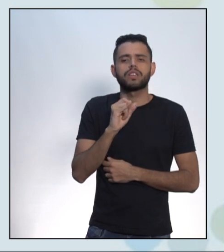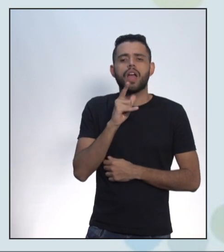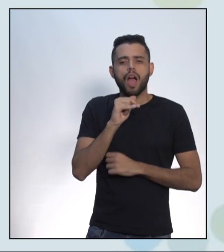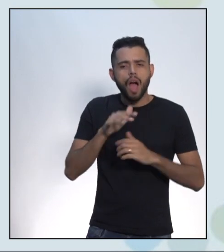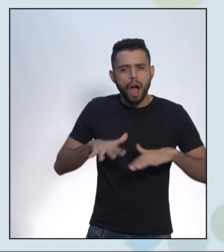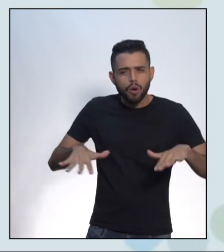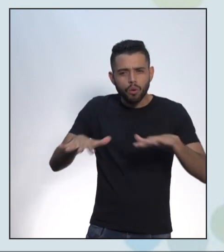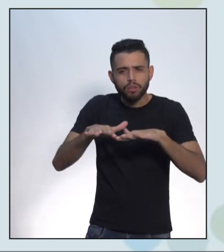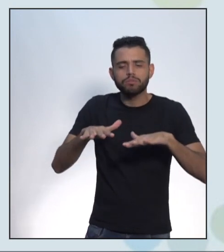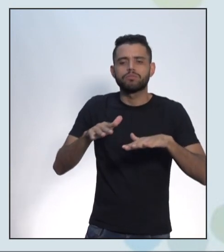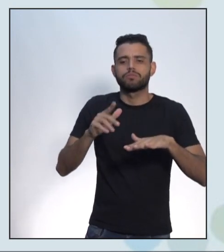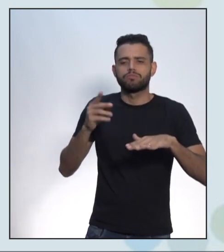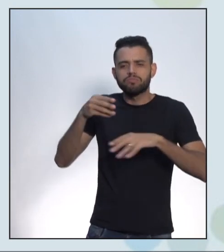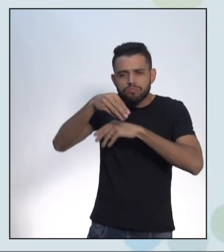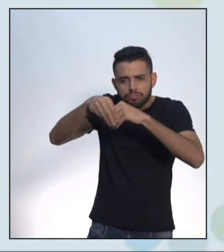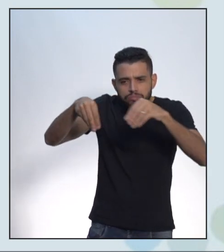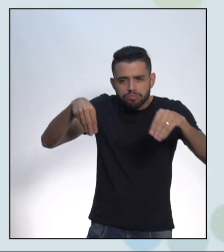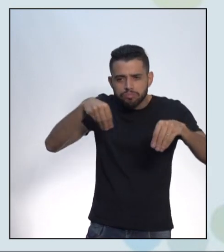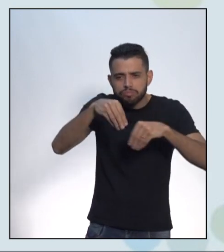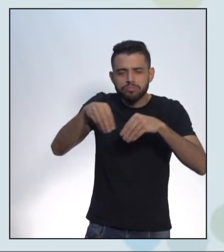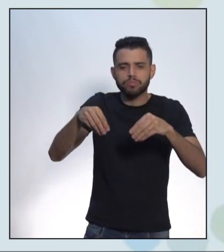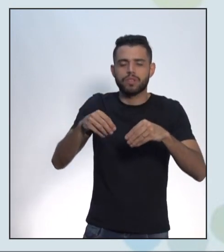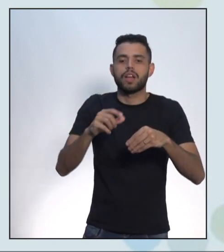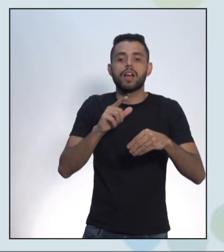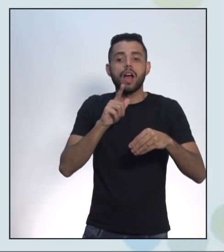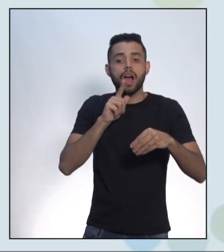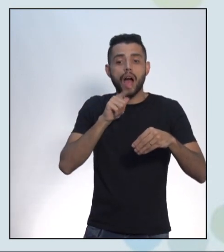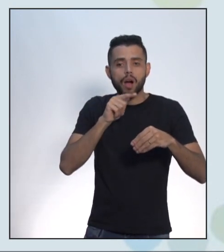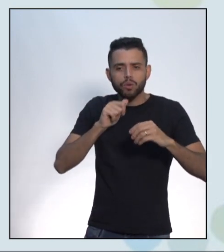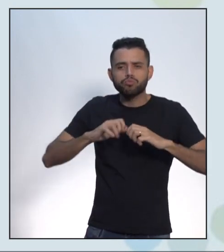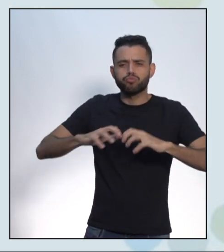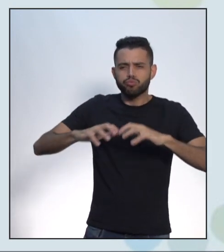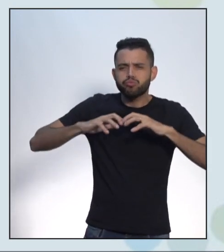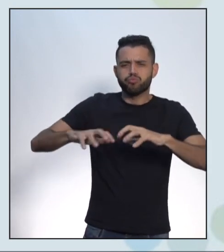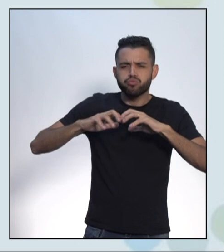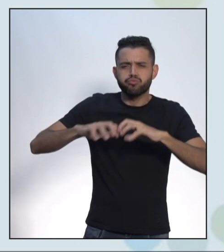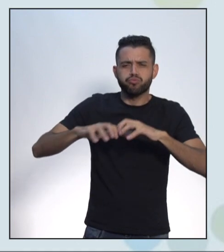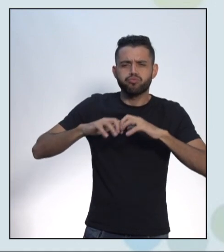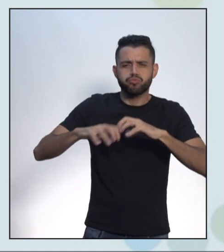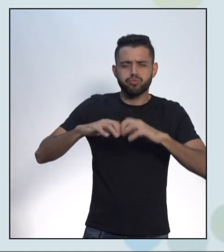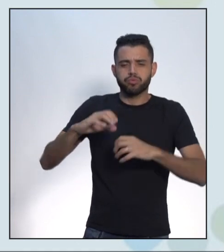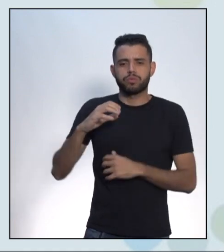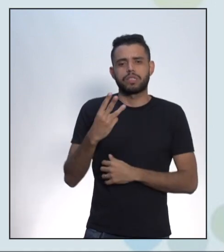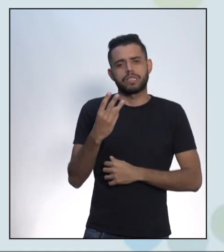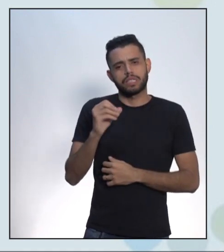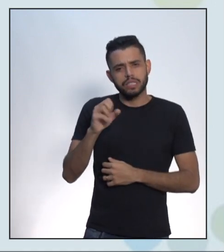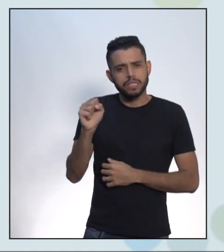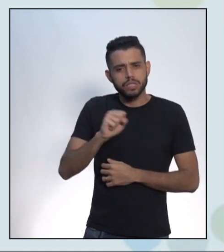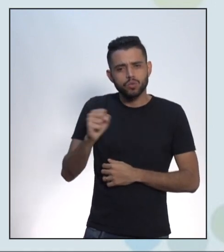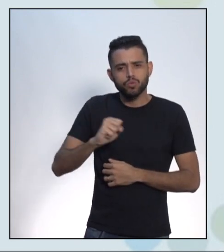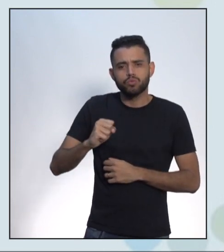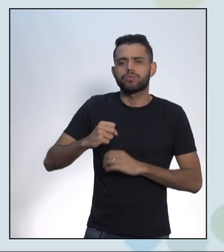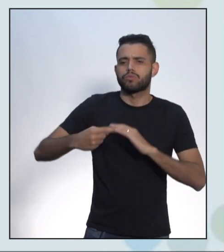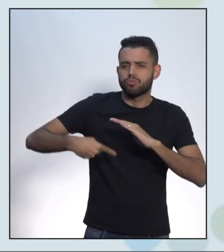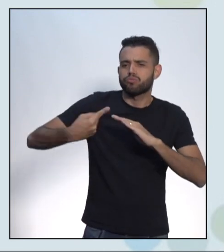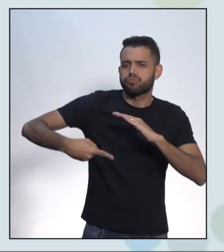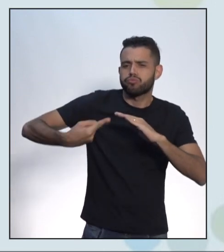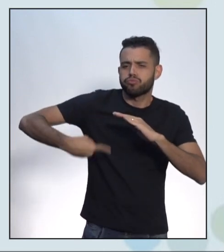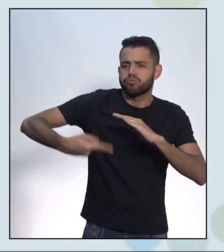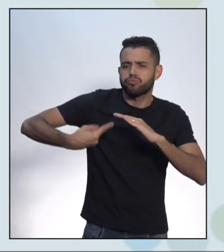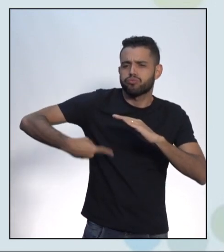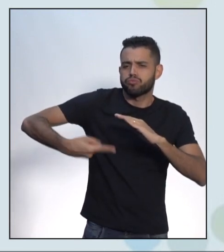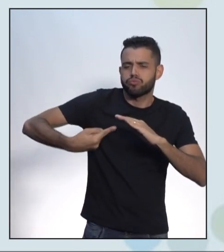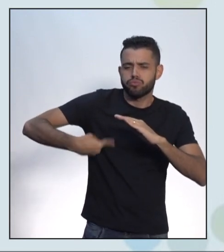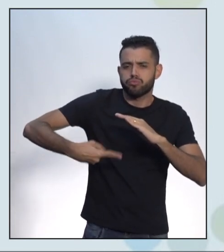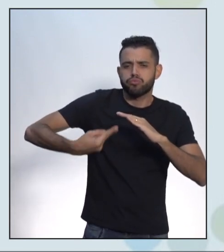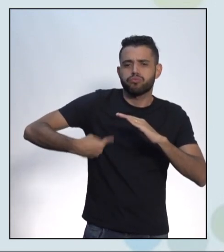de alumínio, essa água é agitada fortemente por 30 segundos, de modo que, por um agitador mecânico, de modo